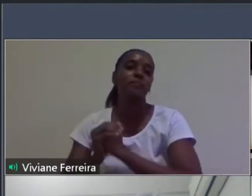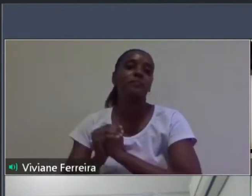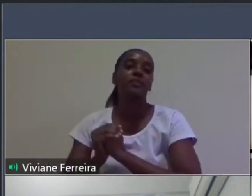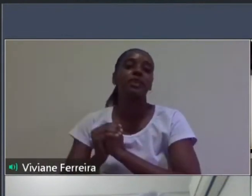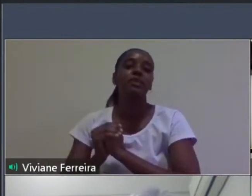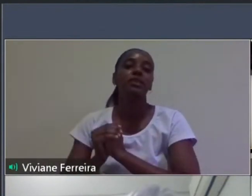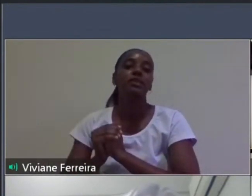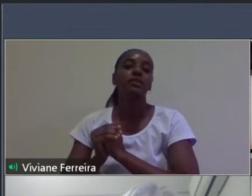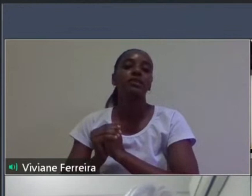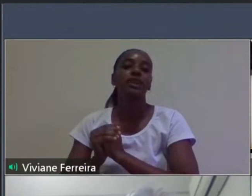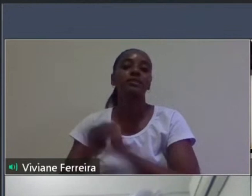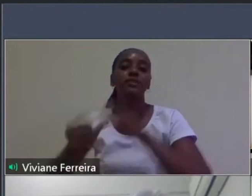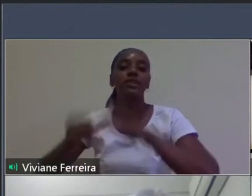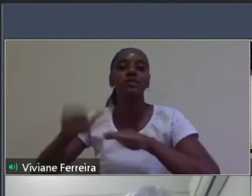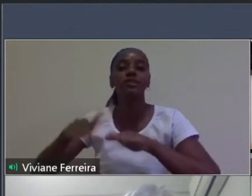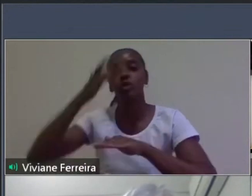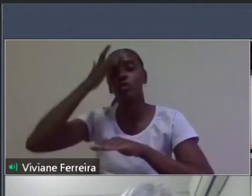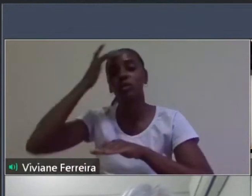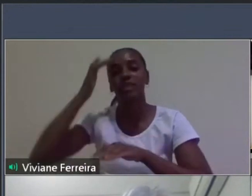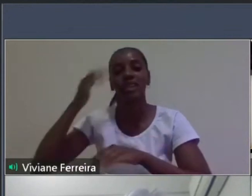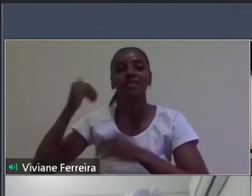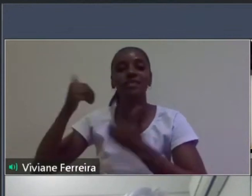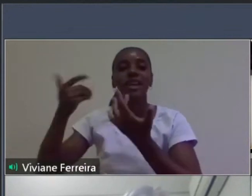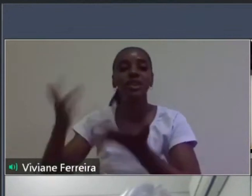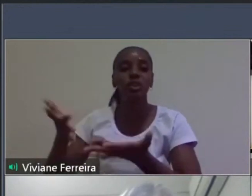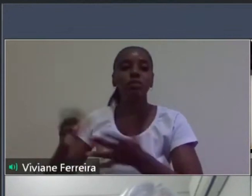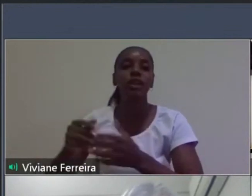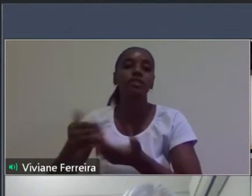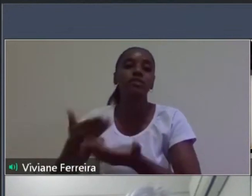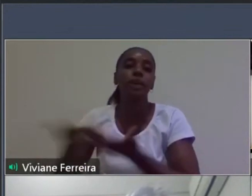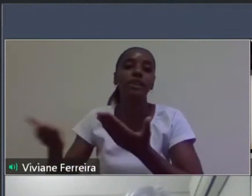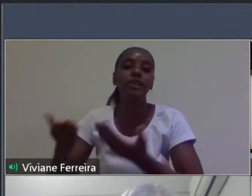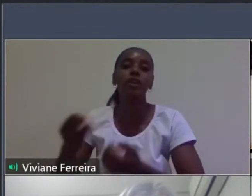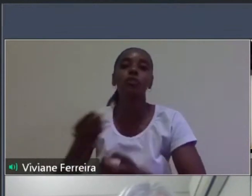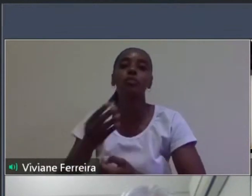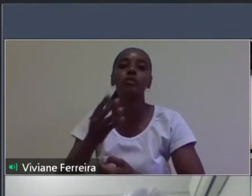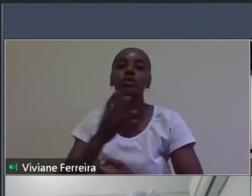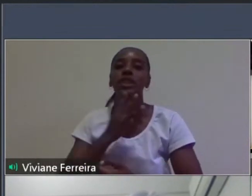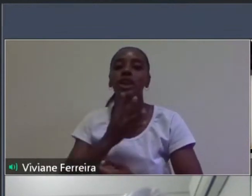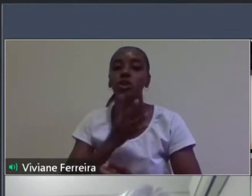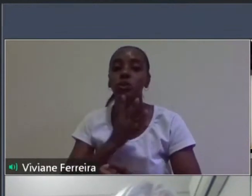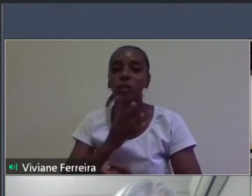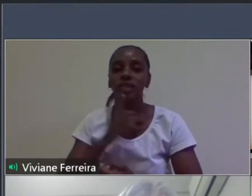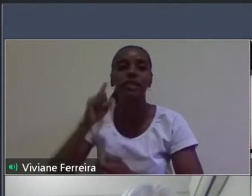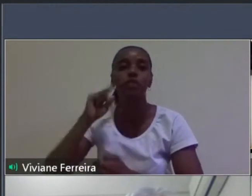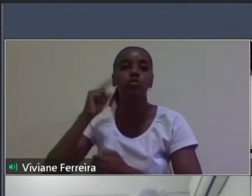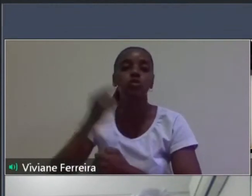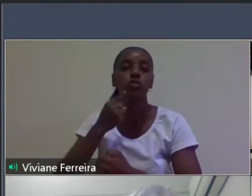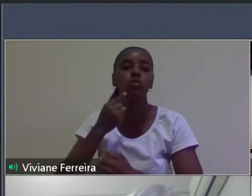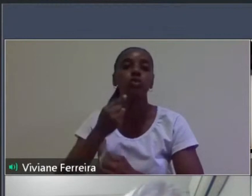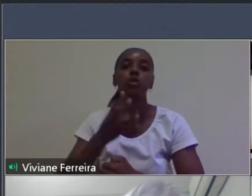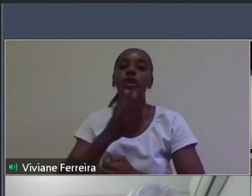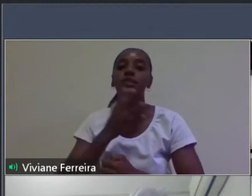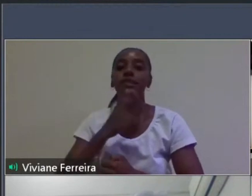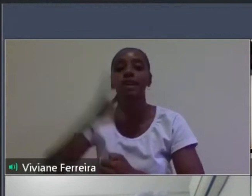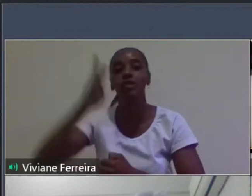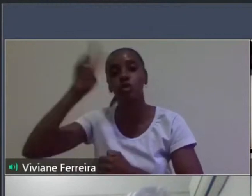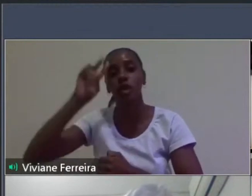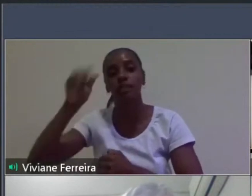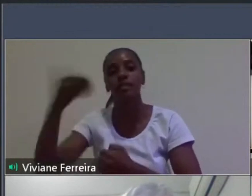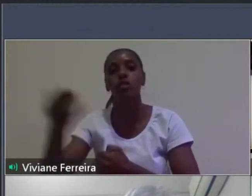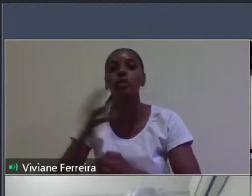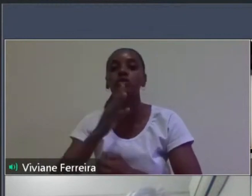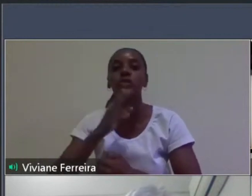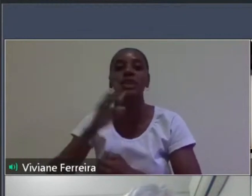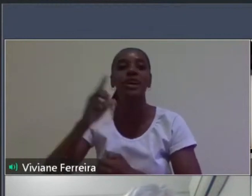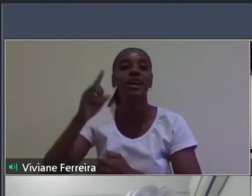empresa, né? E às vezes as pessoas elas perdem a oportunidade de conhecer um surdo, de conhecer a